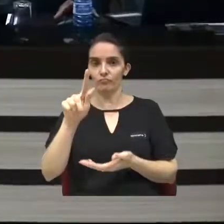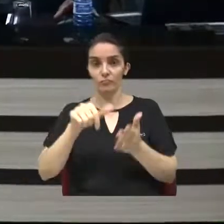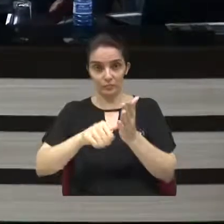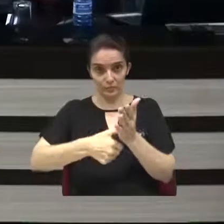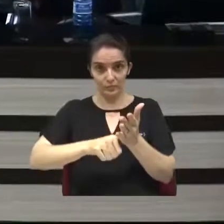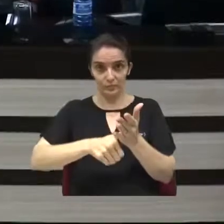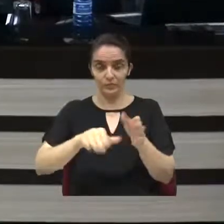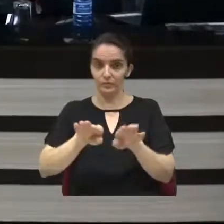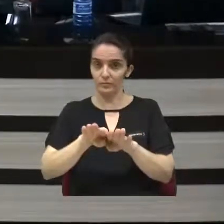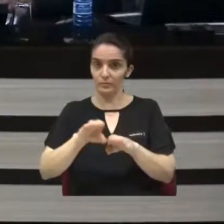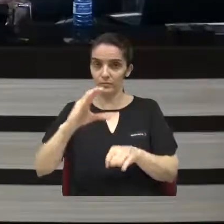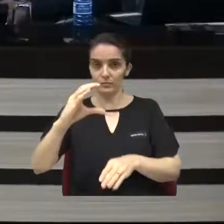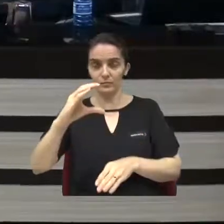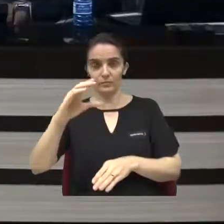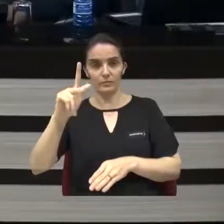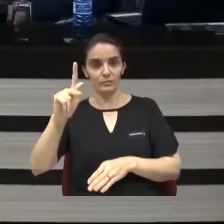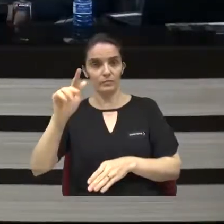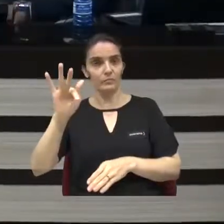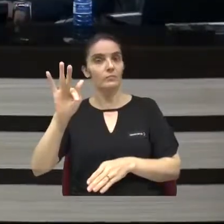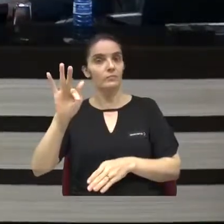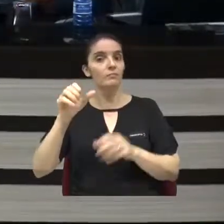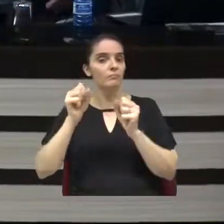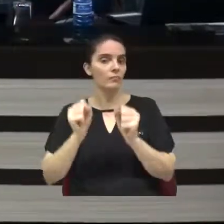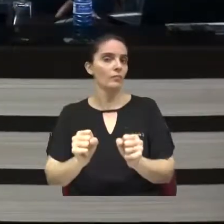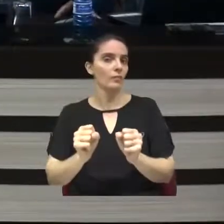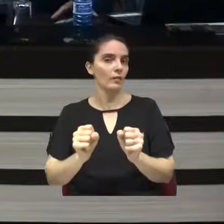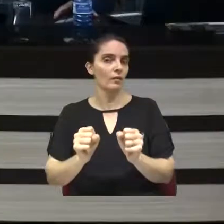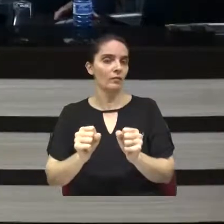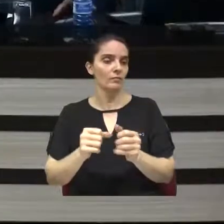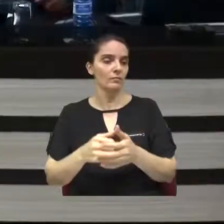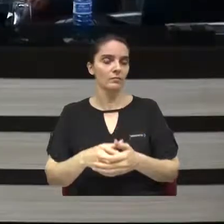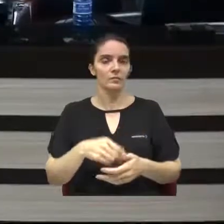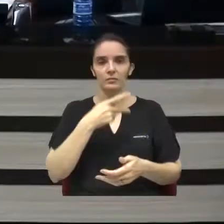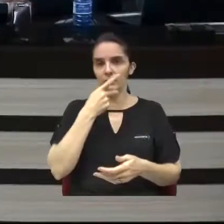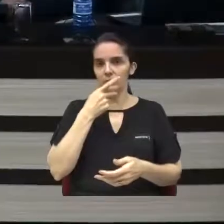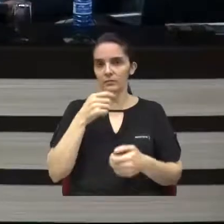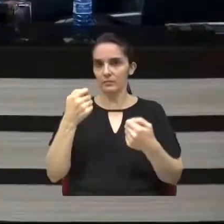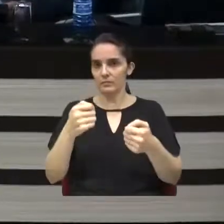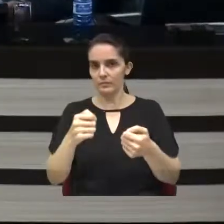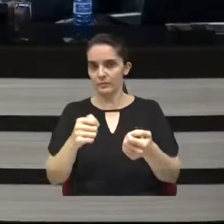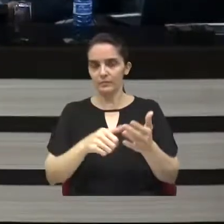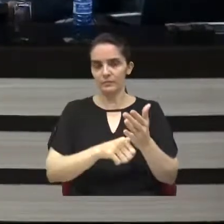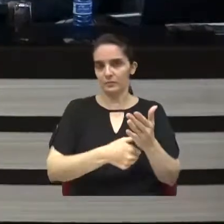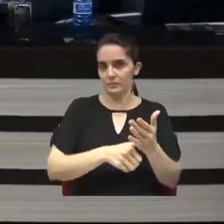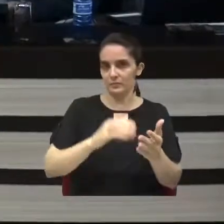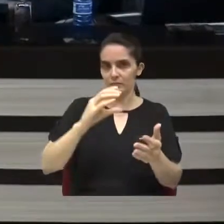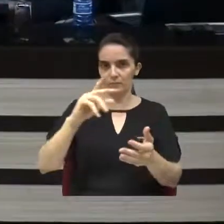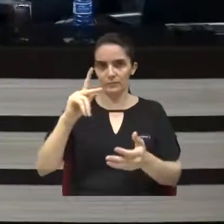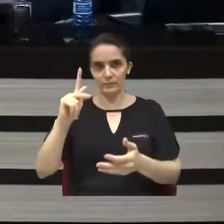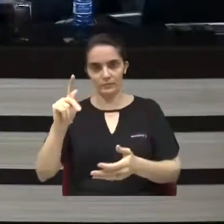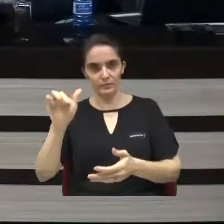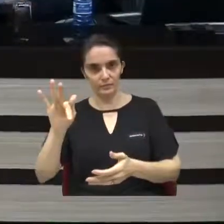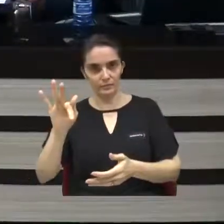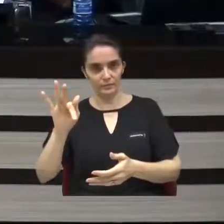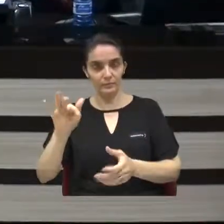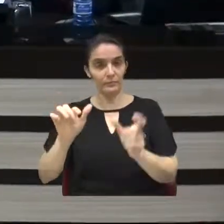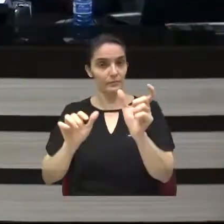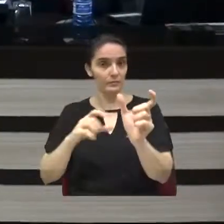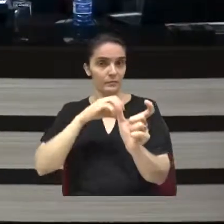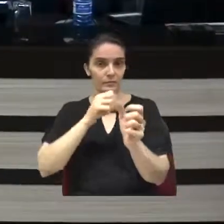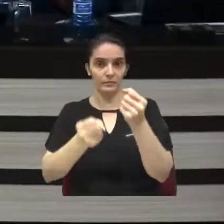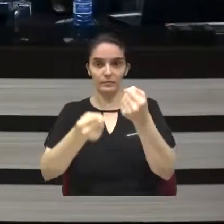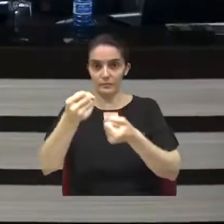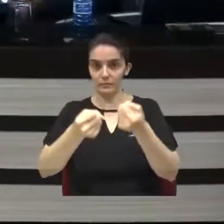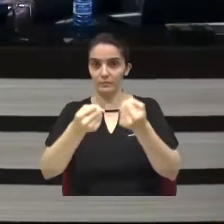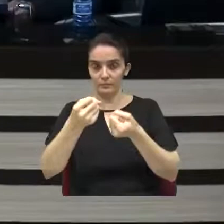CPF, ele é válido como, mesmo ele constando que precisava ter a RG e o CPF, a carteira de motorista,